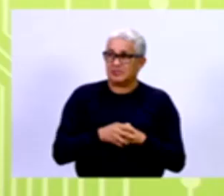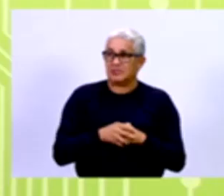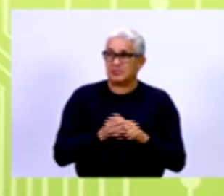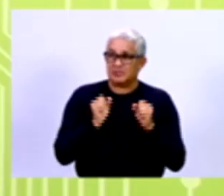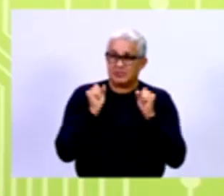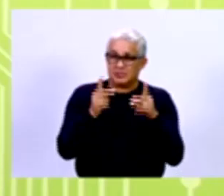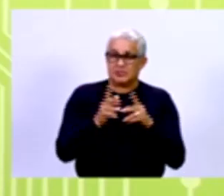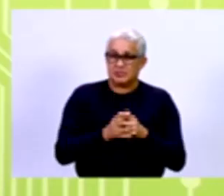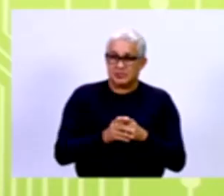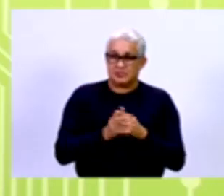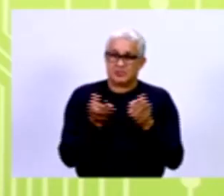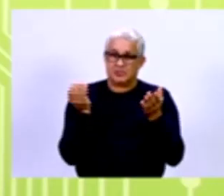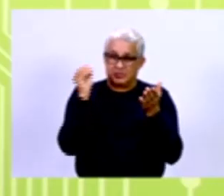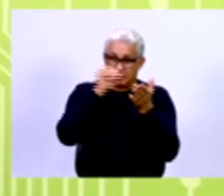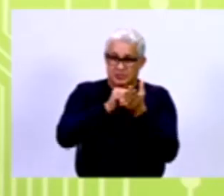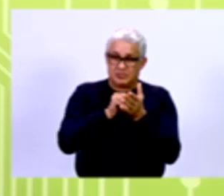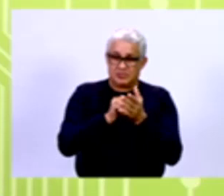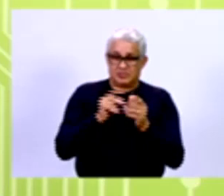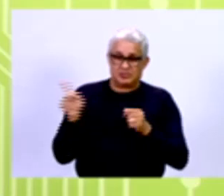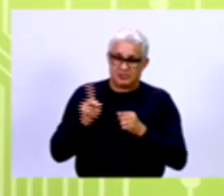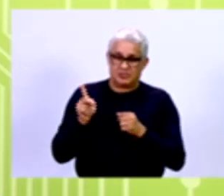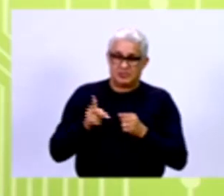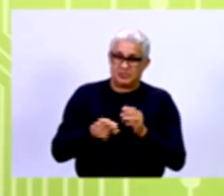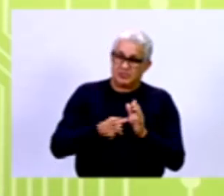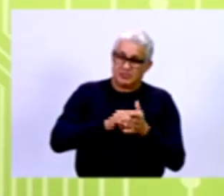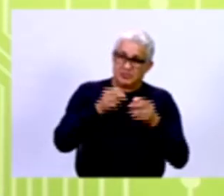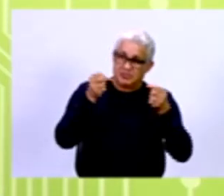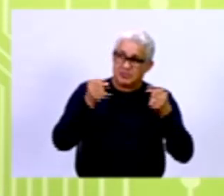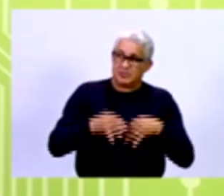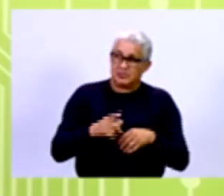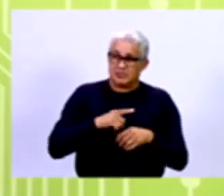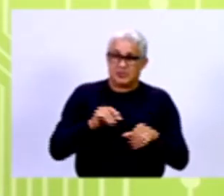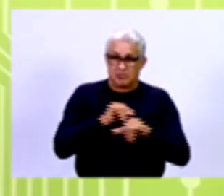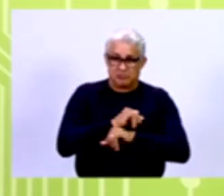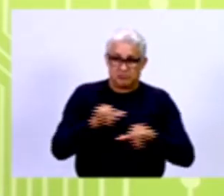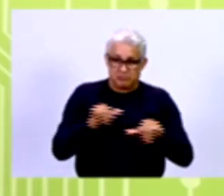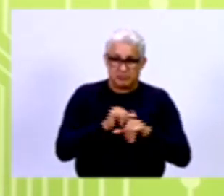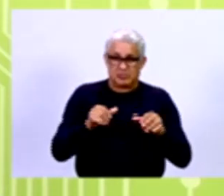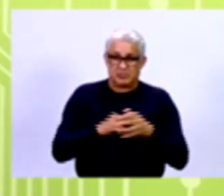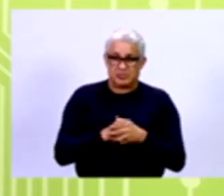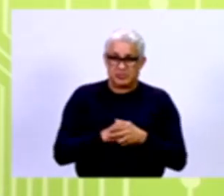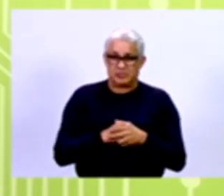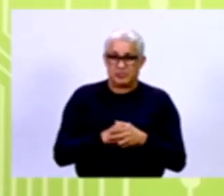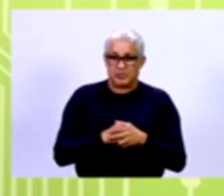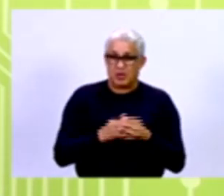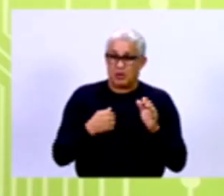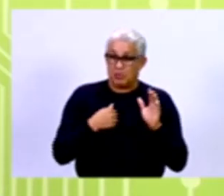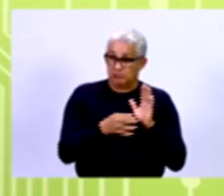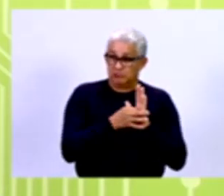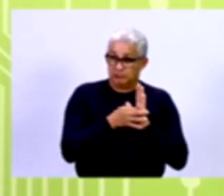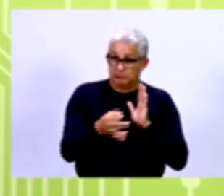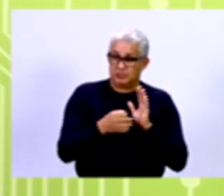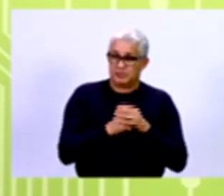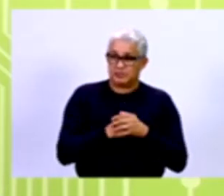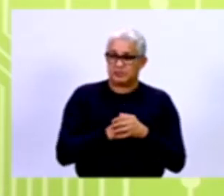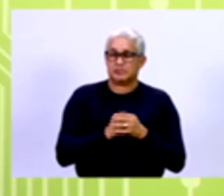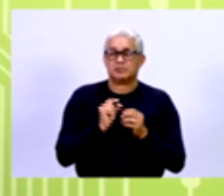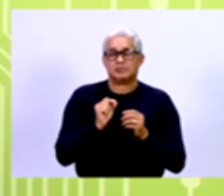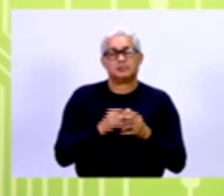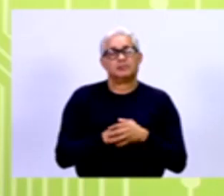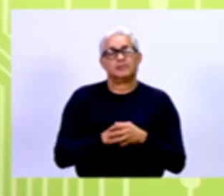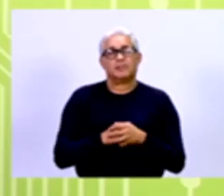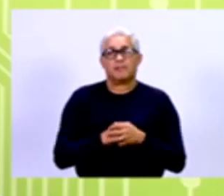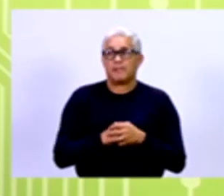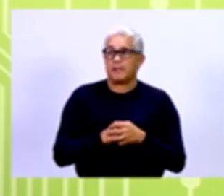Ok, acrescentando um pouco ao que a professora já citou, tem bastante informação, eu comentaria o seguinte fato,